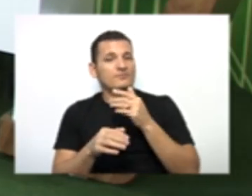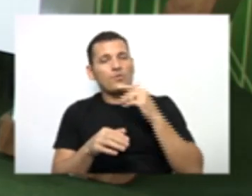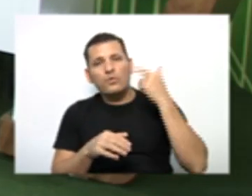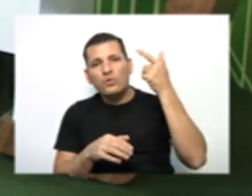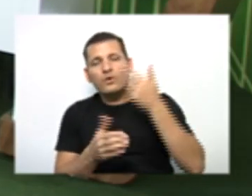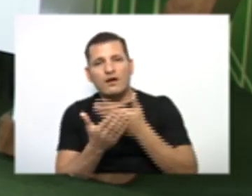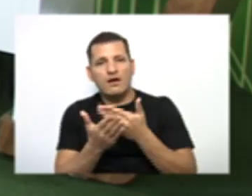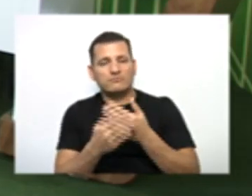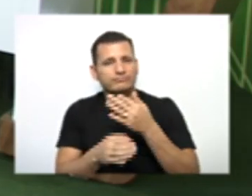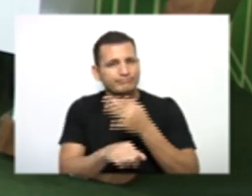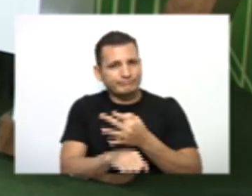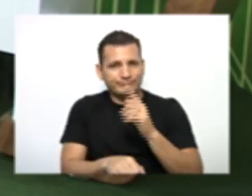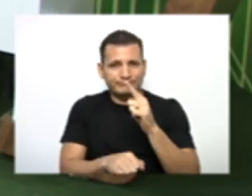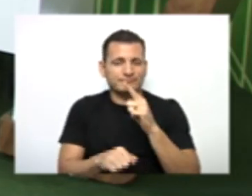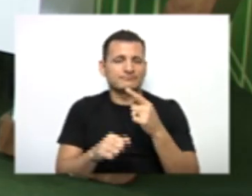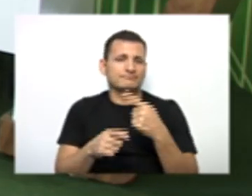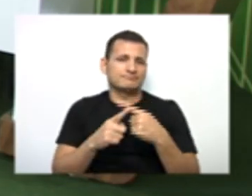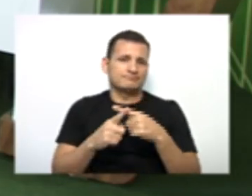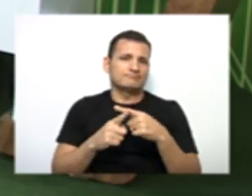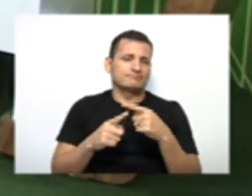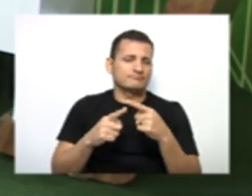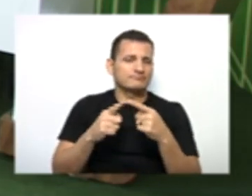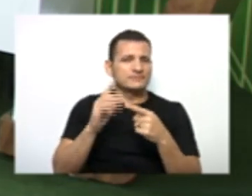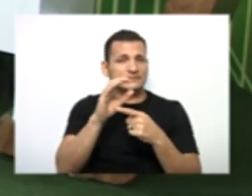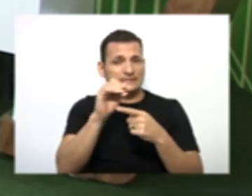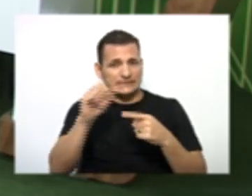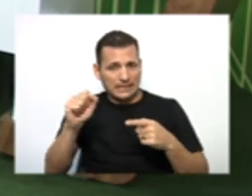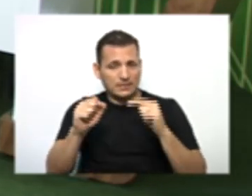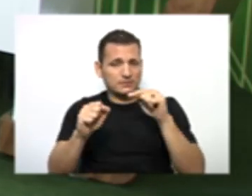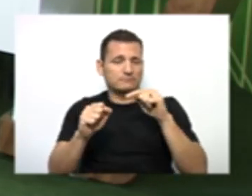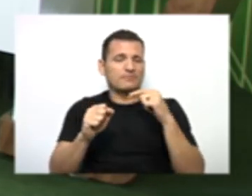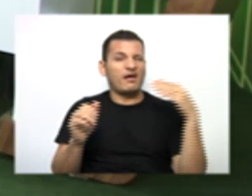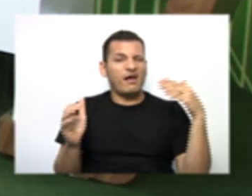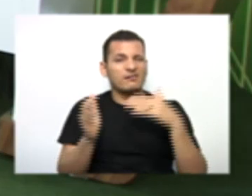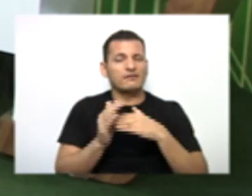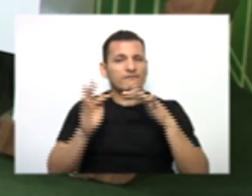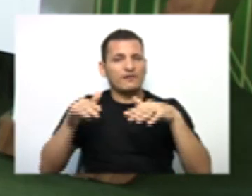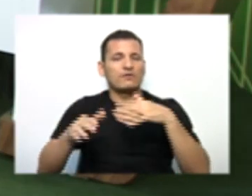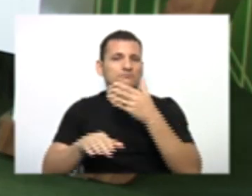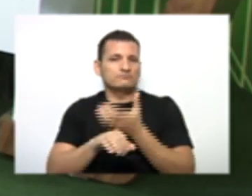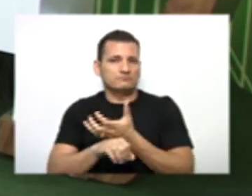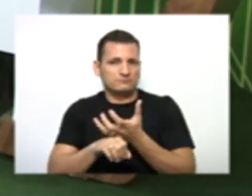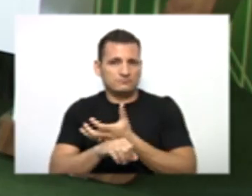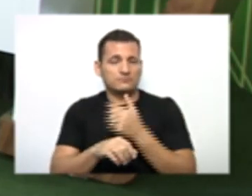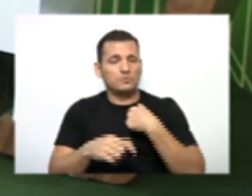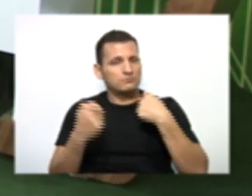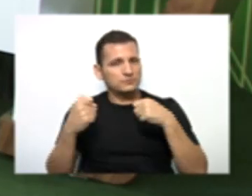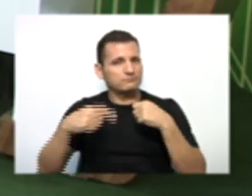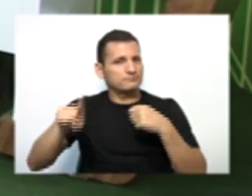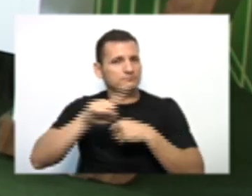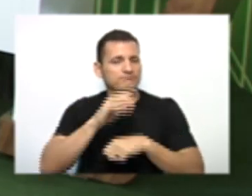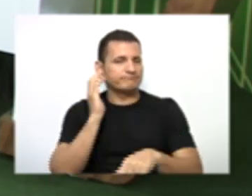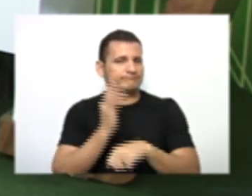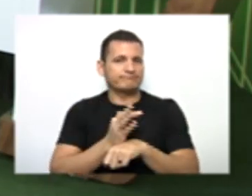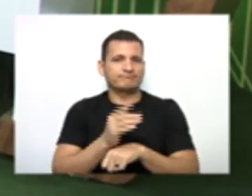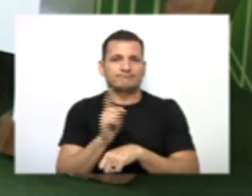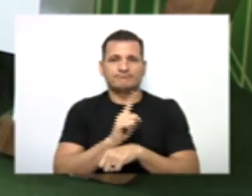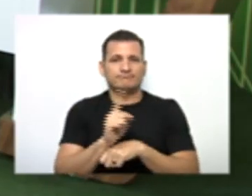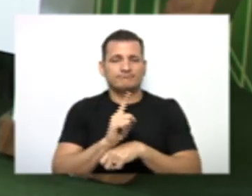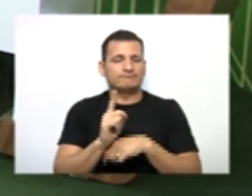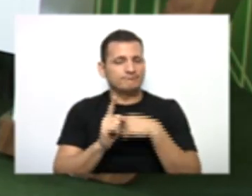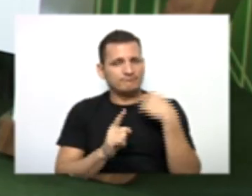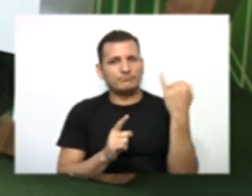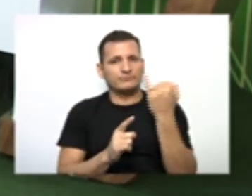e esse CSS vai ter que se alinhar até o final da disciplina, então preciso que vocês não faltem, tá? É imprescindível que